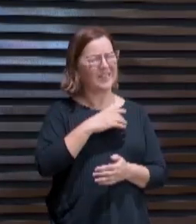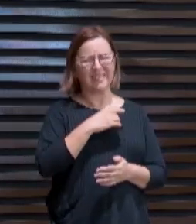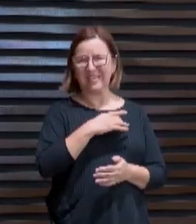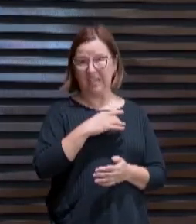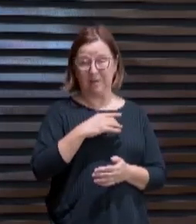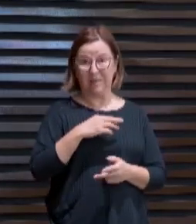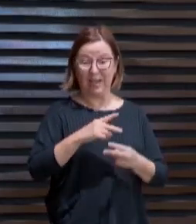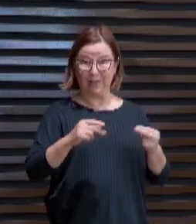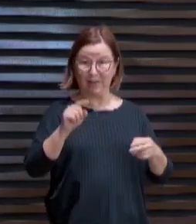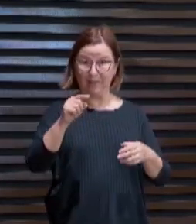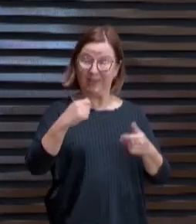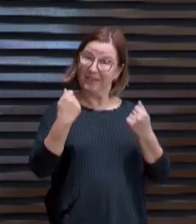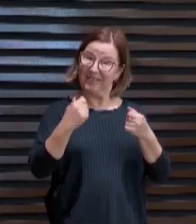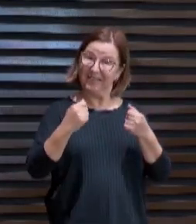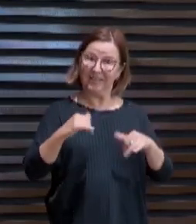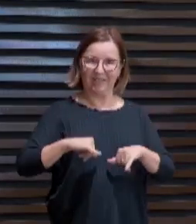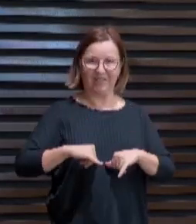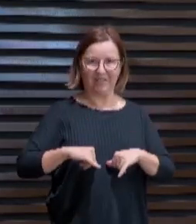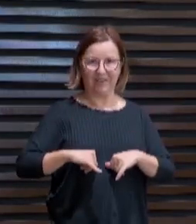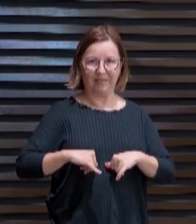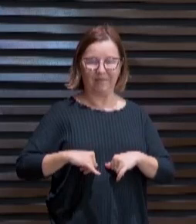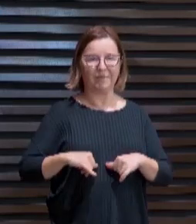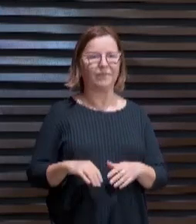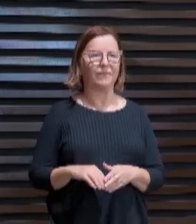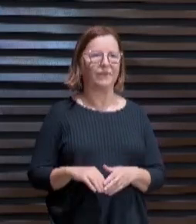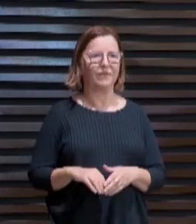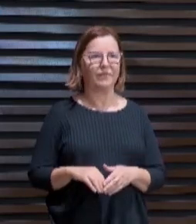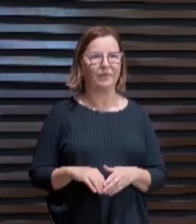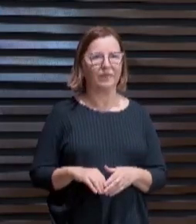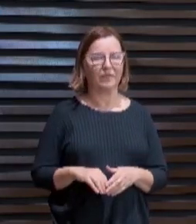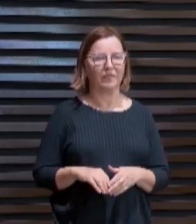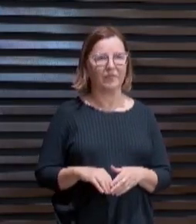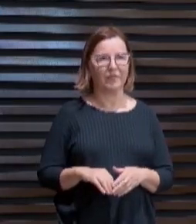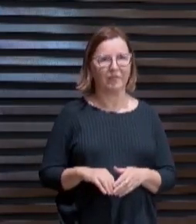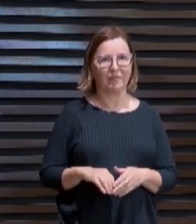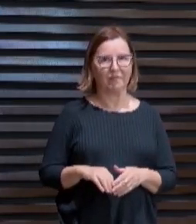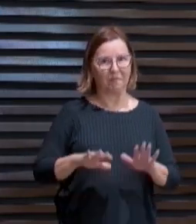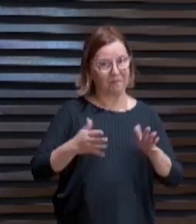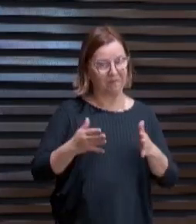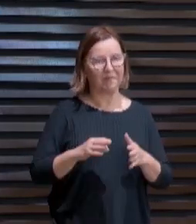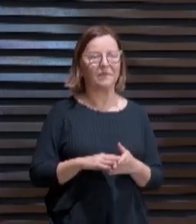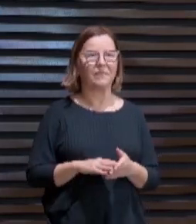sofrer, querido. Eis que o diabo, olha só,